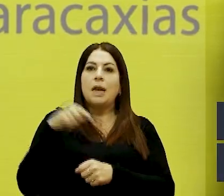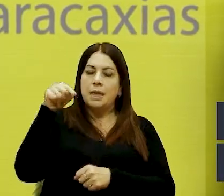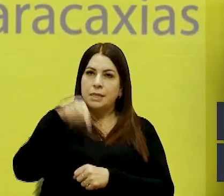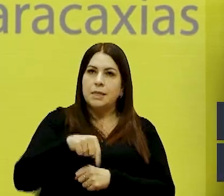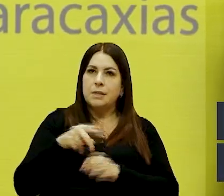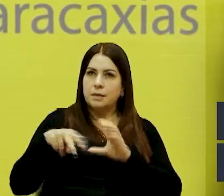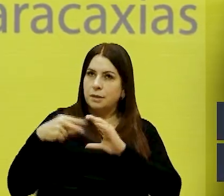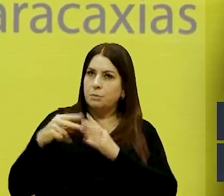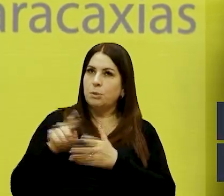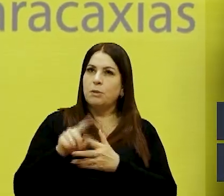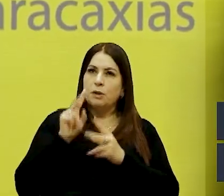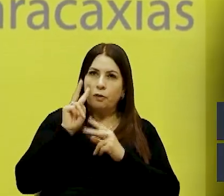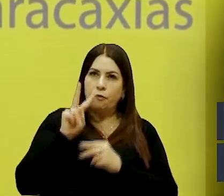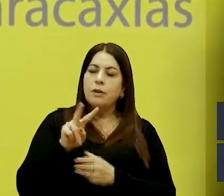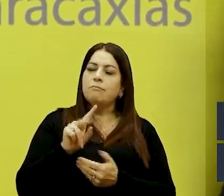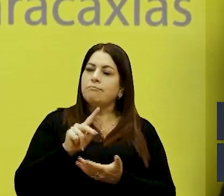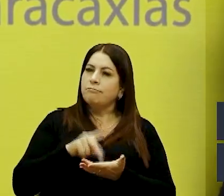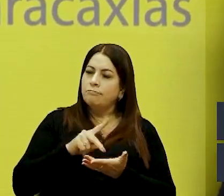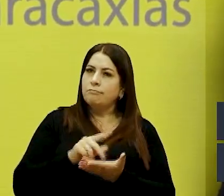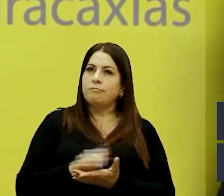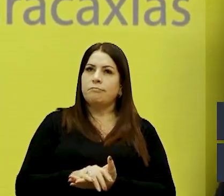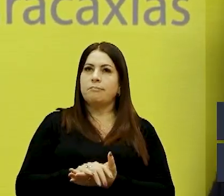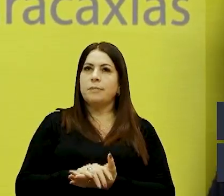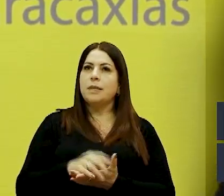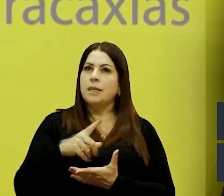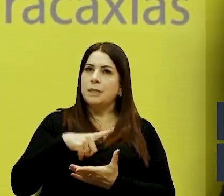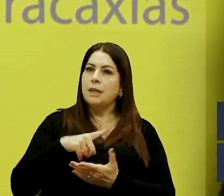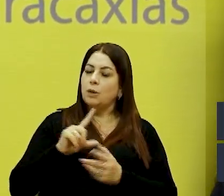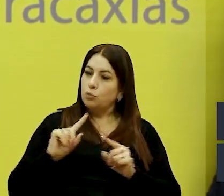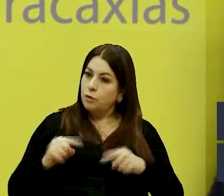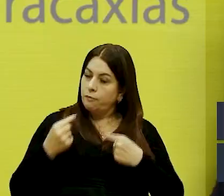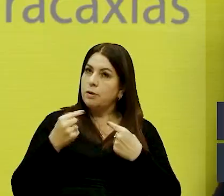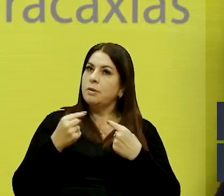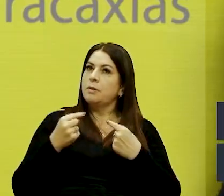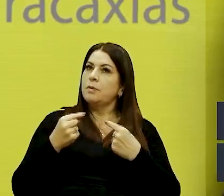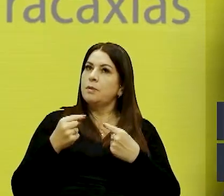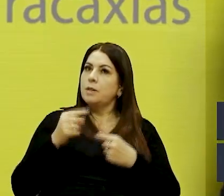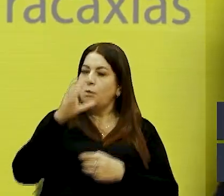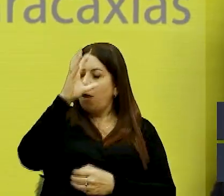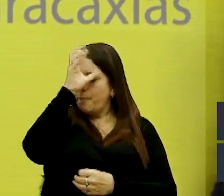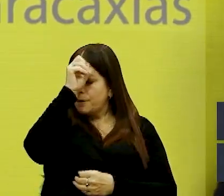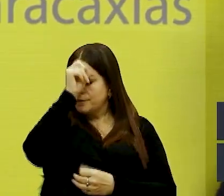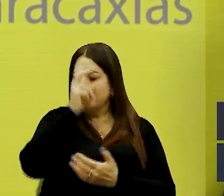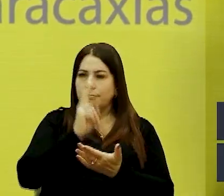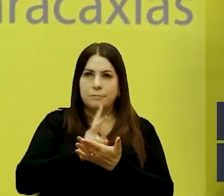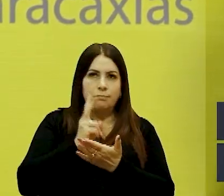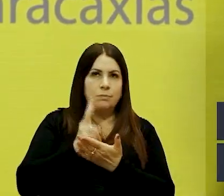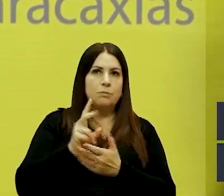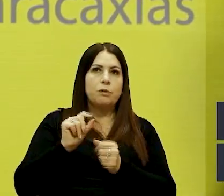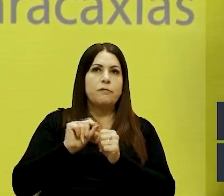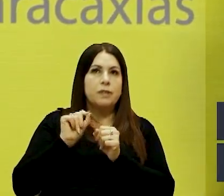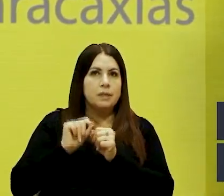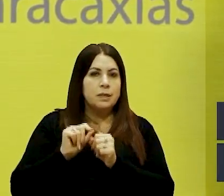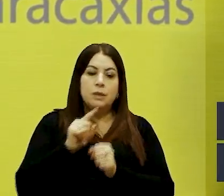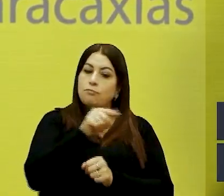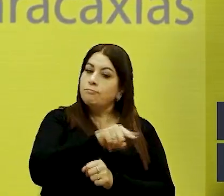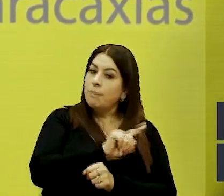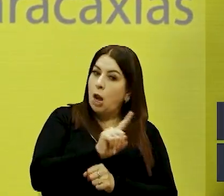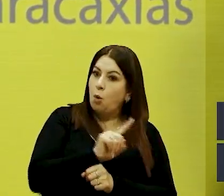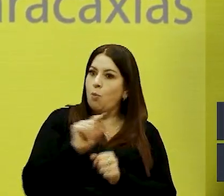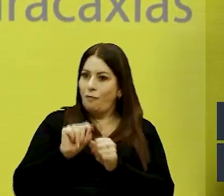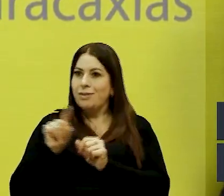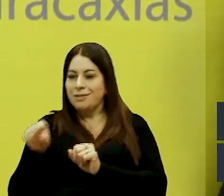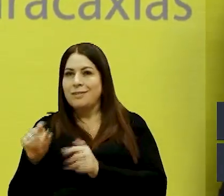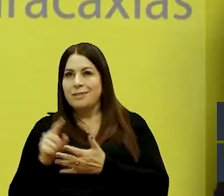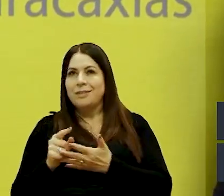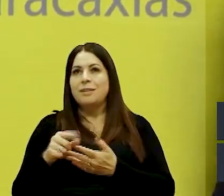na Câmara, a gente verifica realmente que tem um desafio, que é o aprendizado, que é o que fazer, o que não fazer. Então,